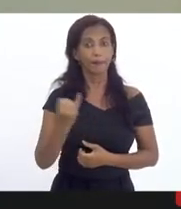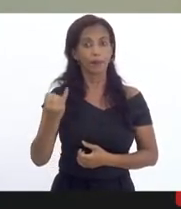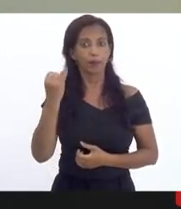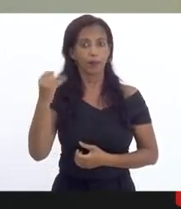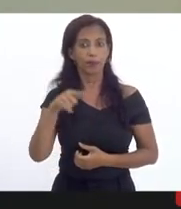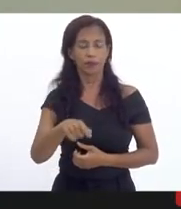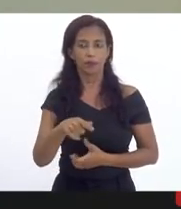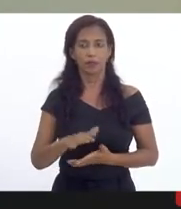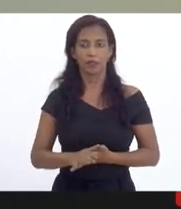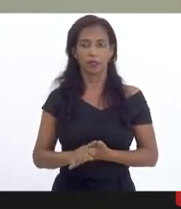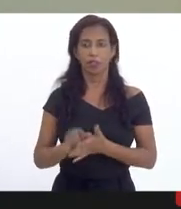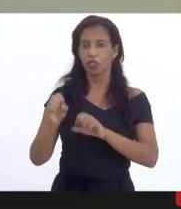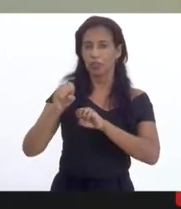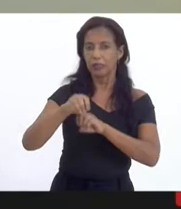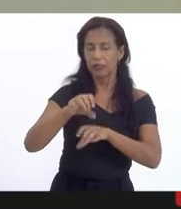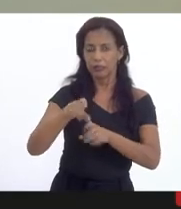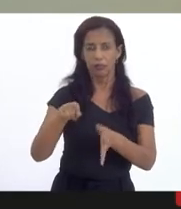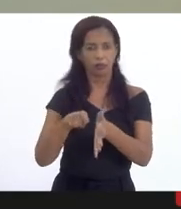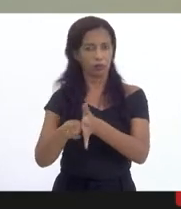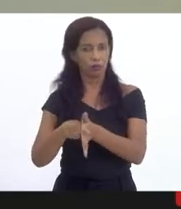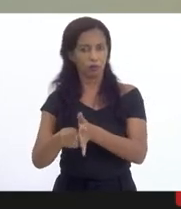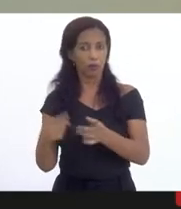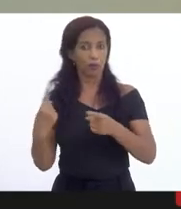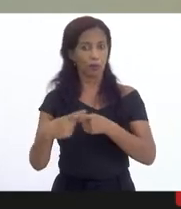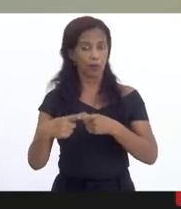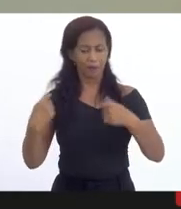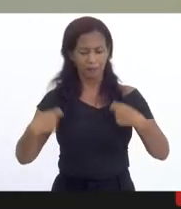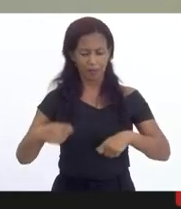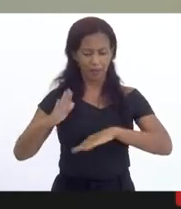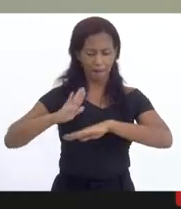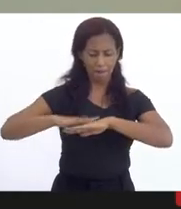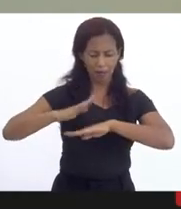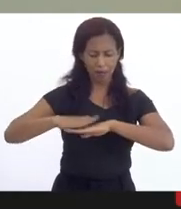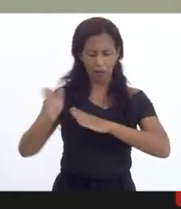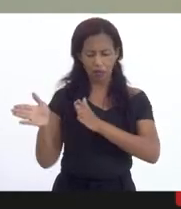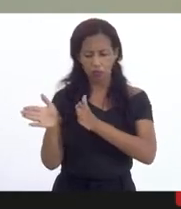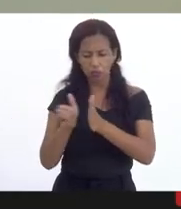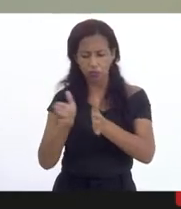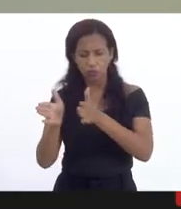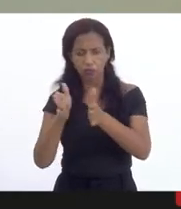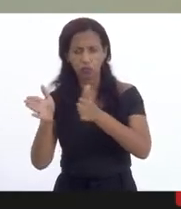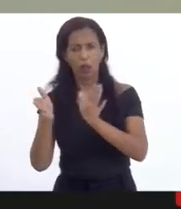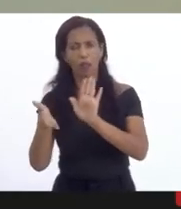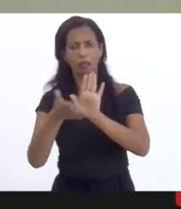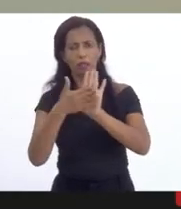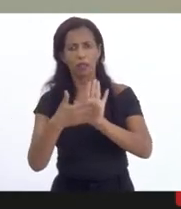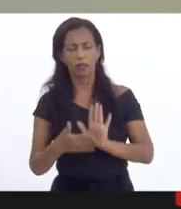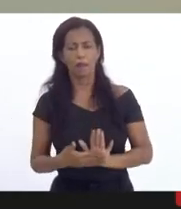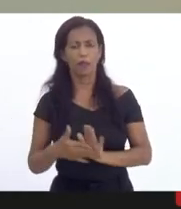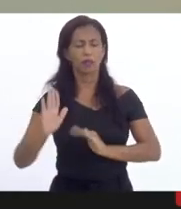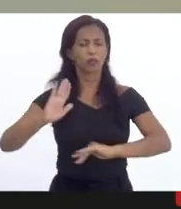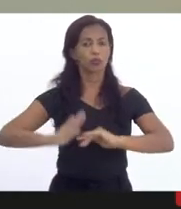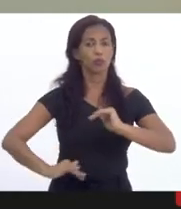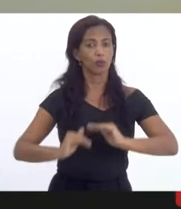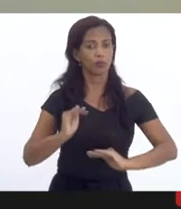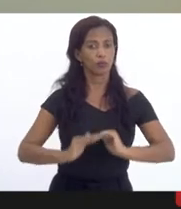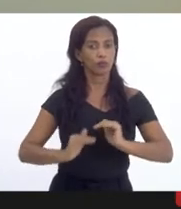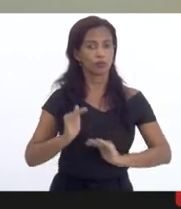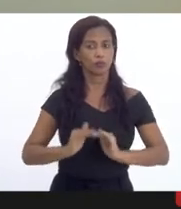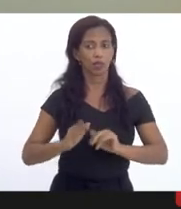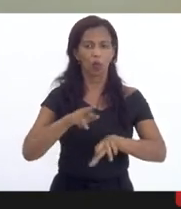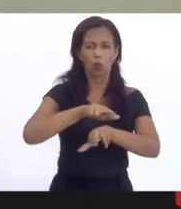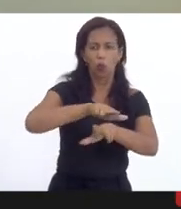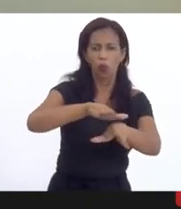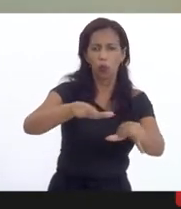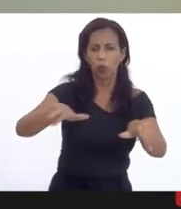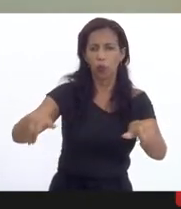na área de ensino e pesquisa, porque a gente precisa cada vez mapear as demandas de formação dos profissionais nas